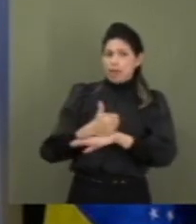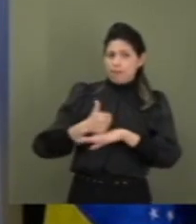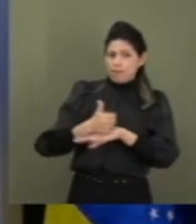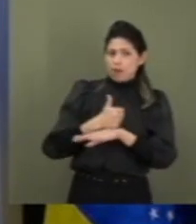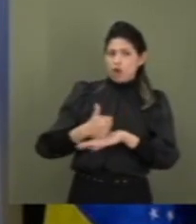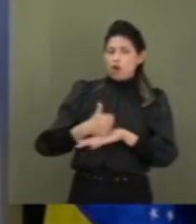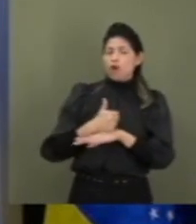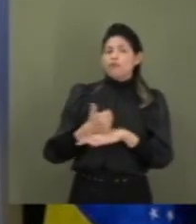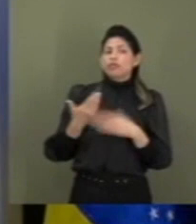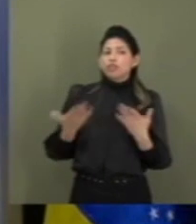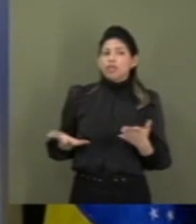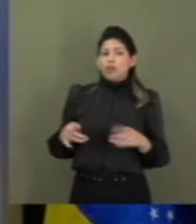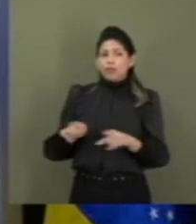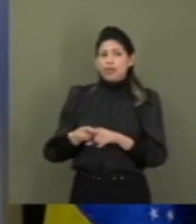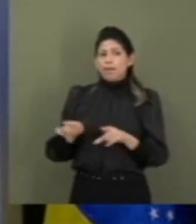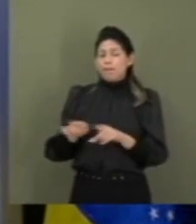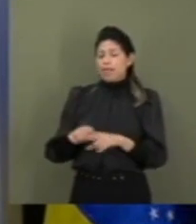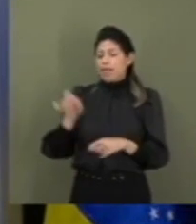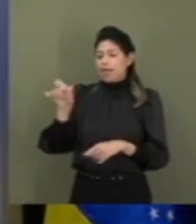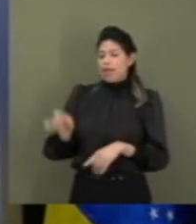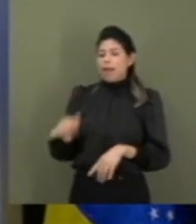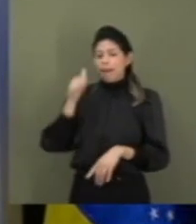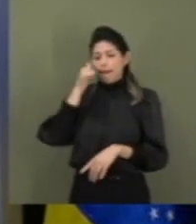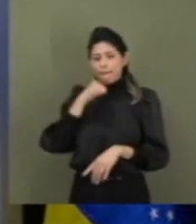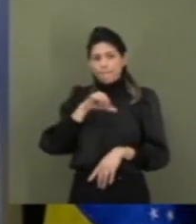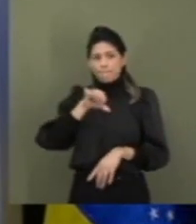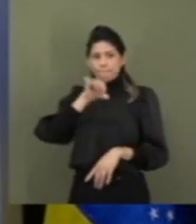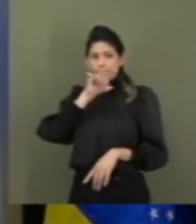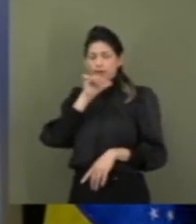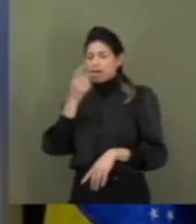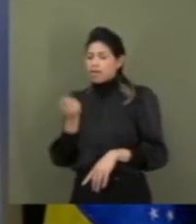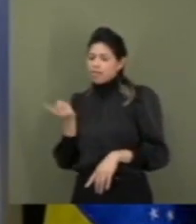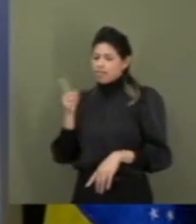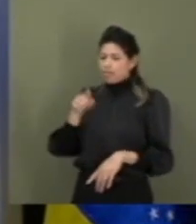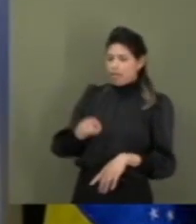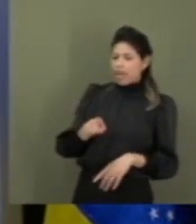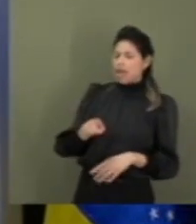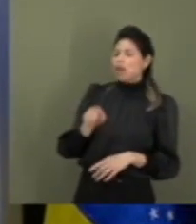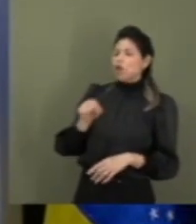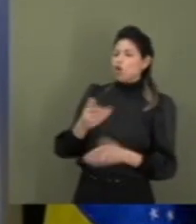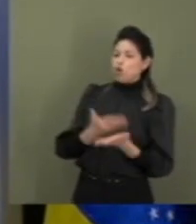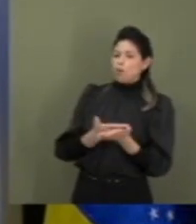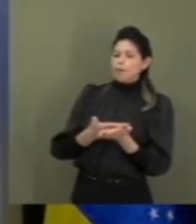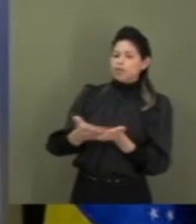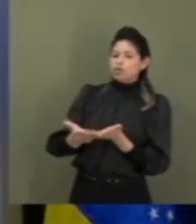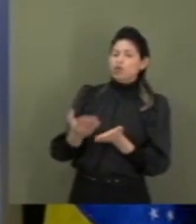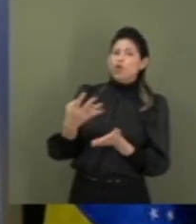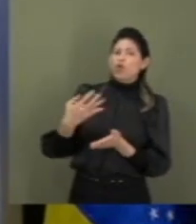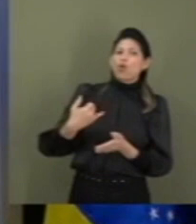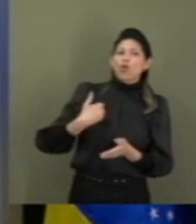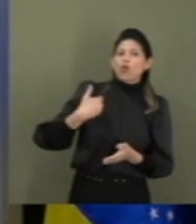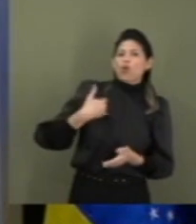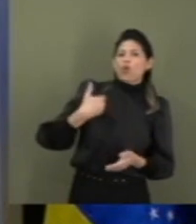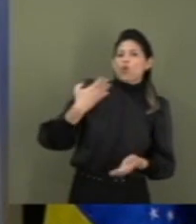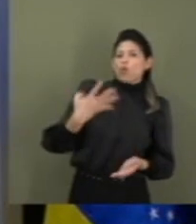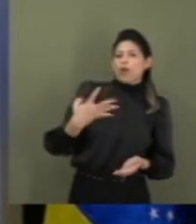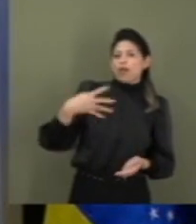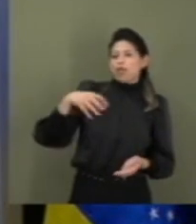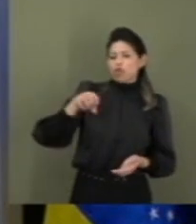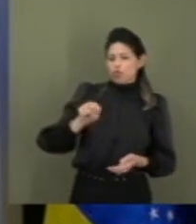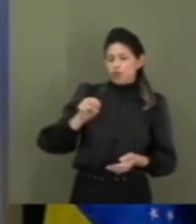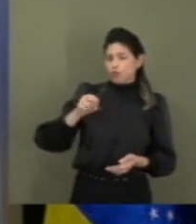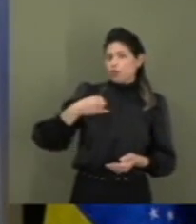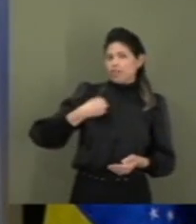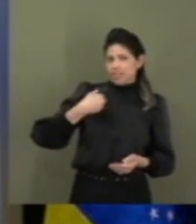mãe, que depois dos 40 anos de idade, voltou a estudar, sozinha, tendo tido êxito em